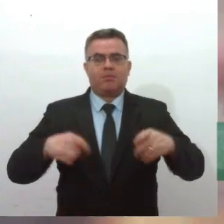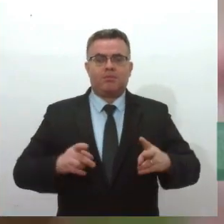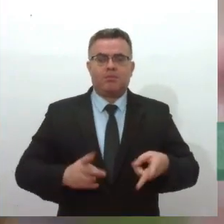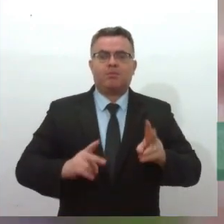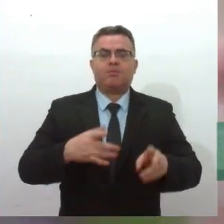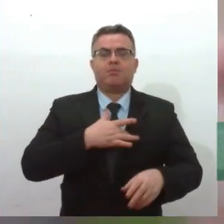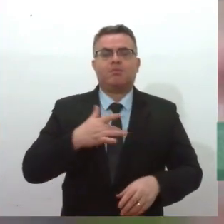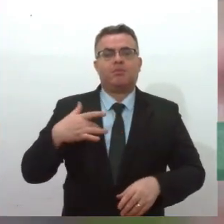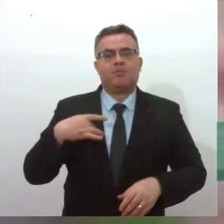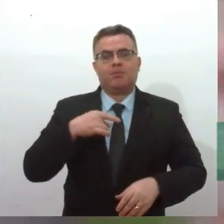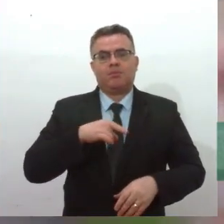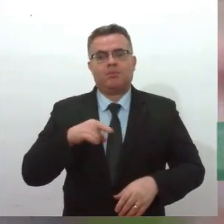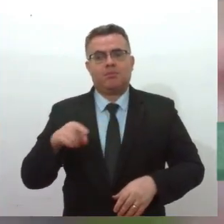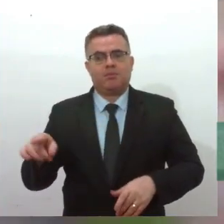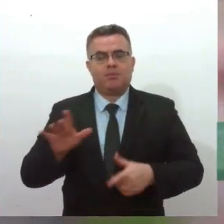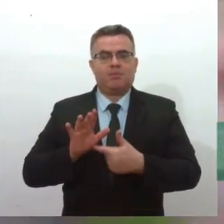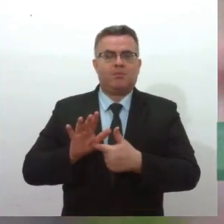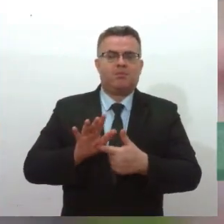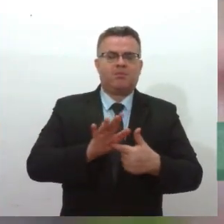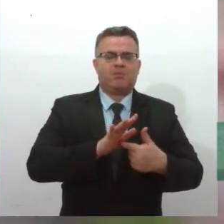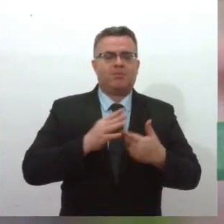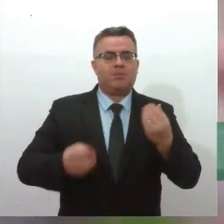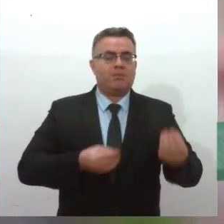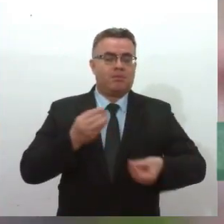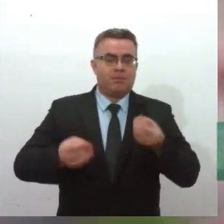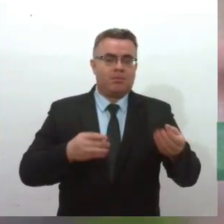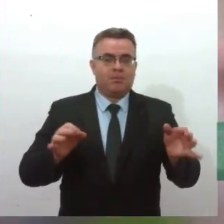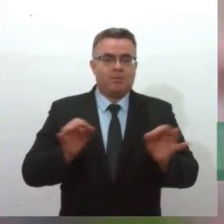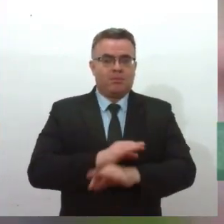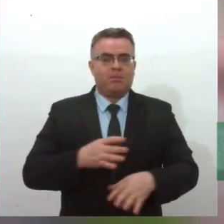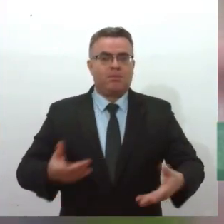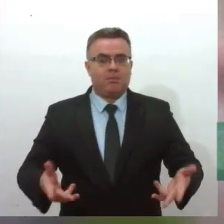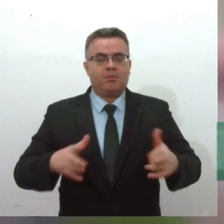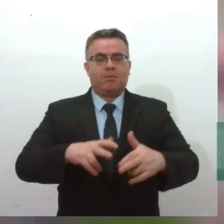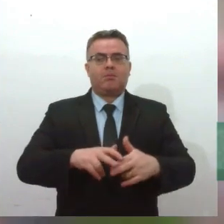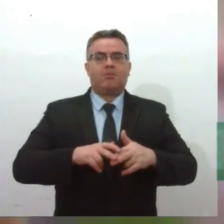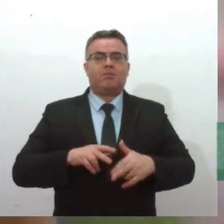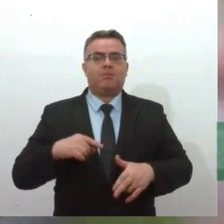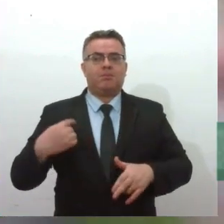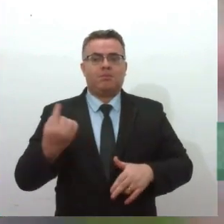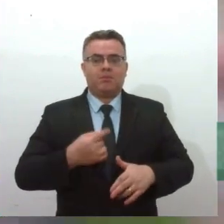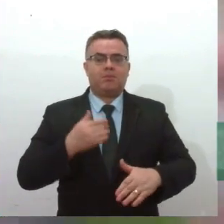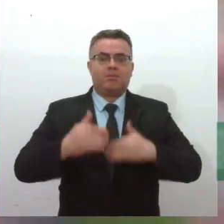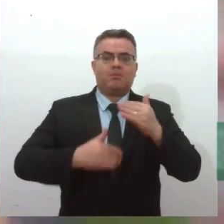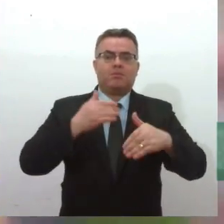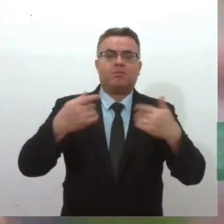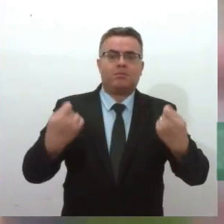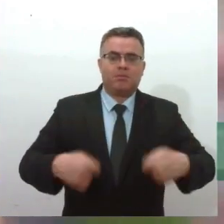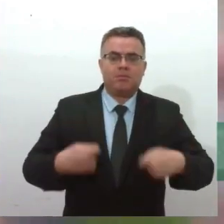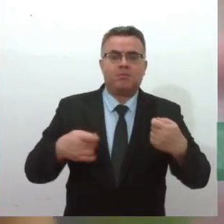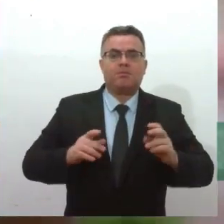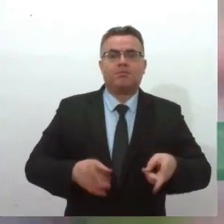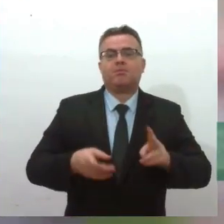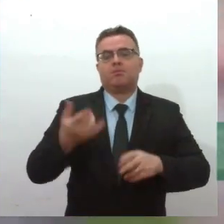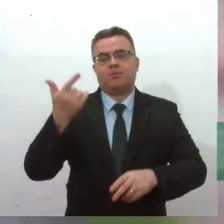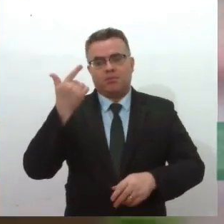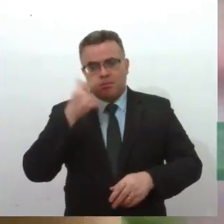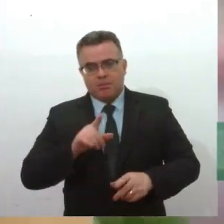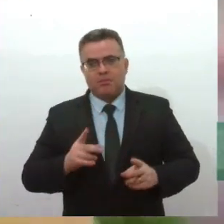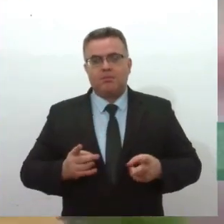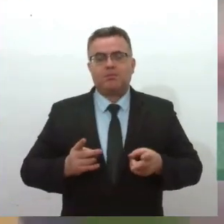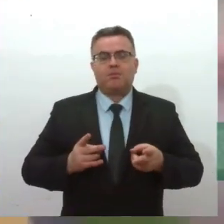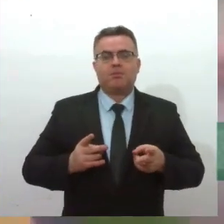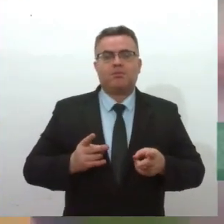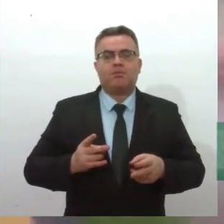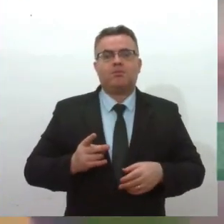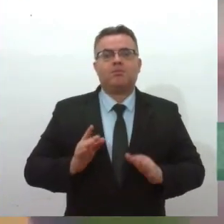animal e de que toda vida importa né então a gente tem que avançar muito ainda a gente tem conseguido muitas vitórias hoje a gente